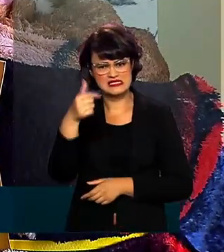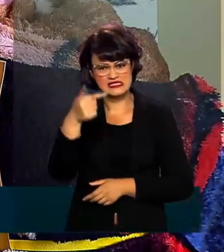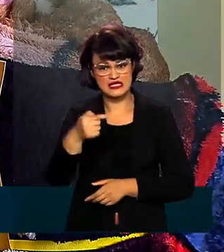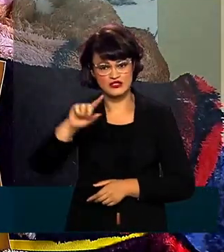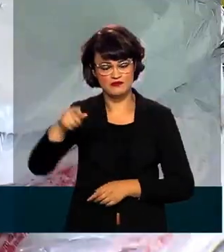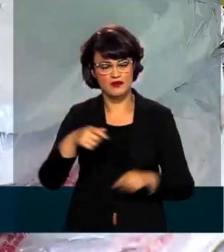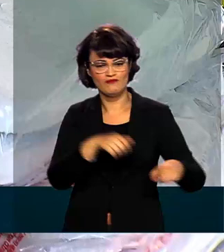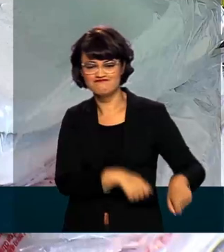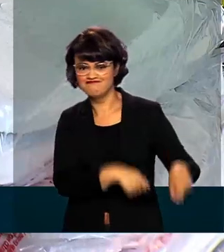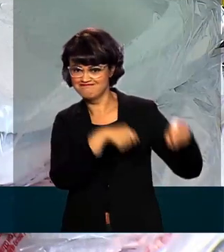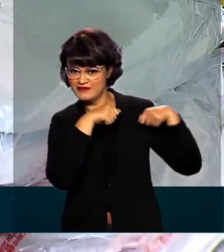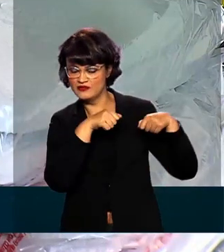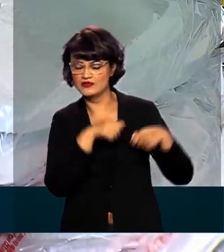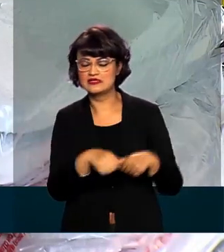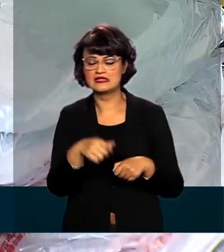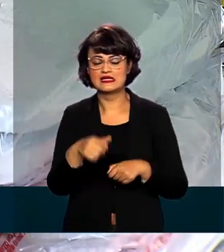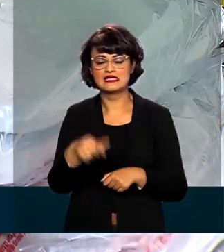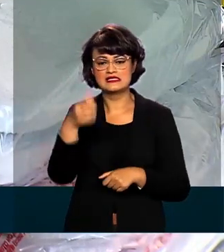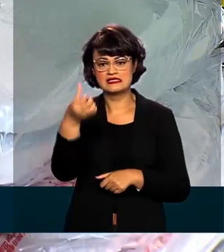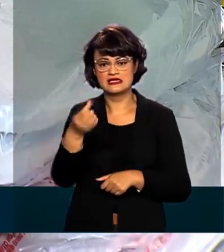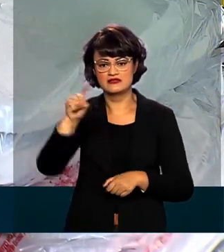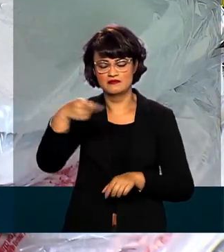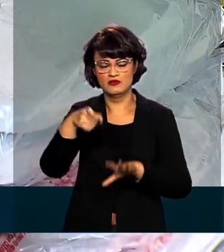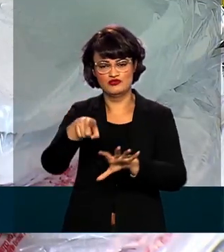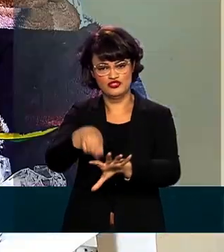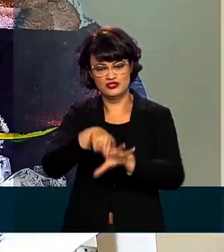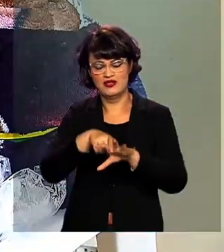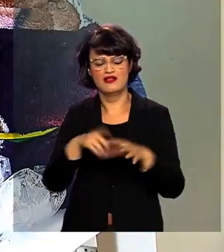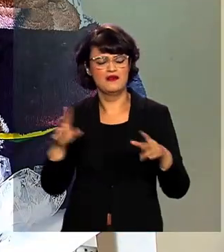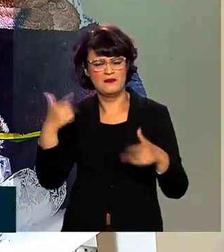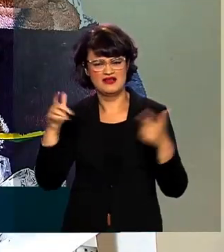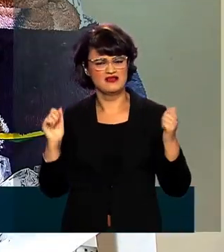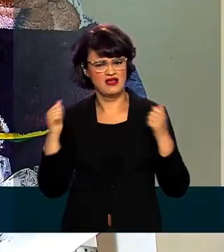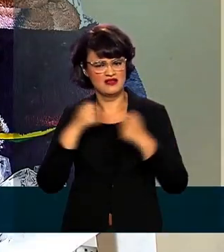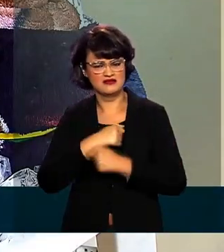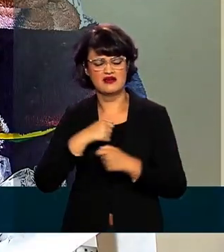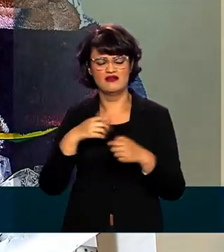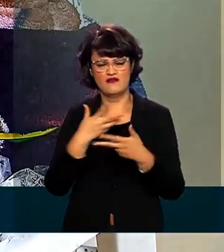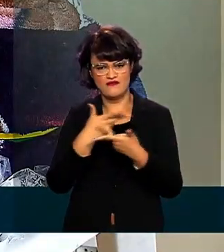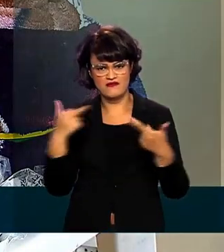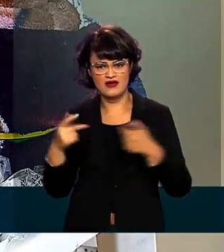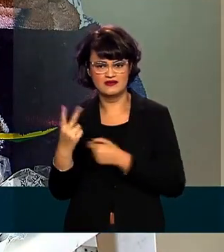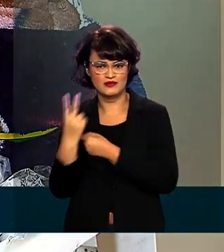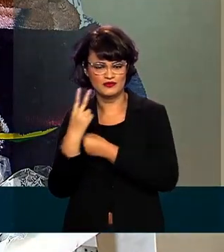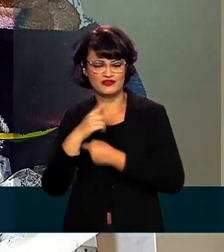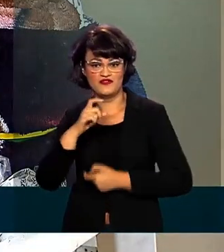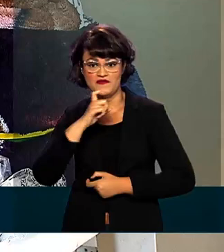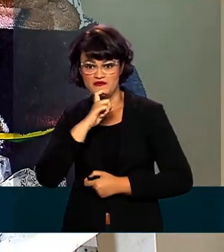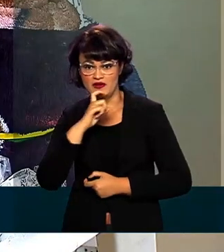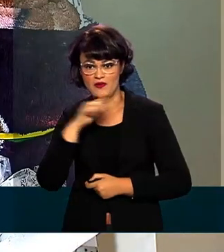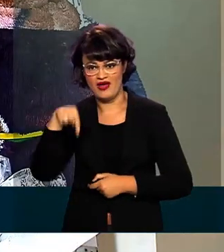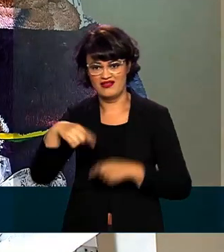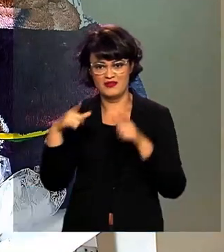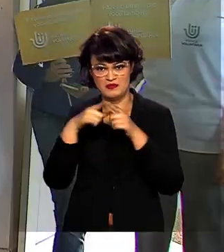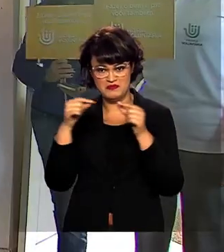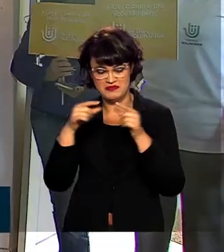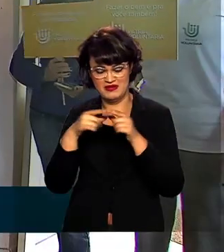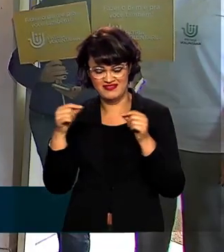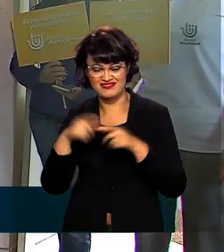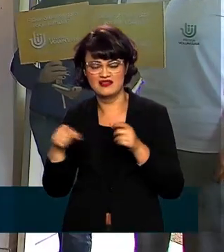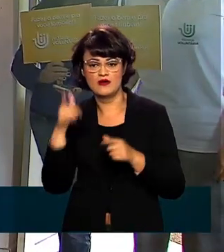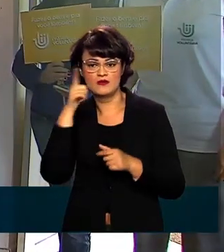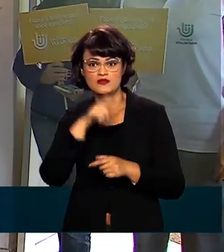cobertores e 6 mil chinelos, além de agasalhos e mantas, arrecadados em Brasília em menos de um mês.